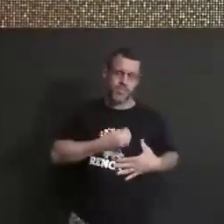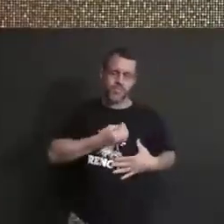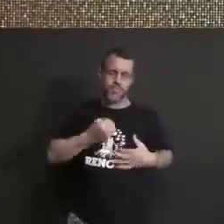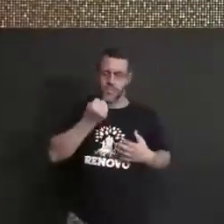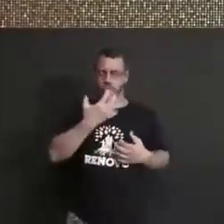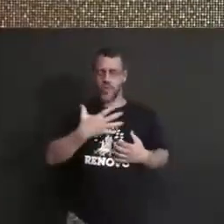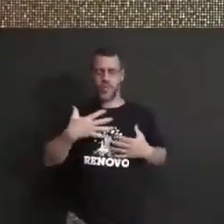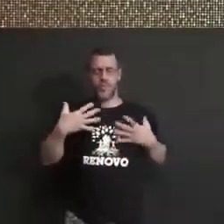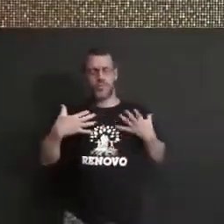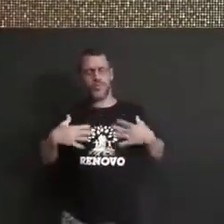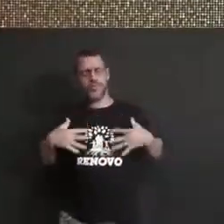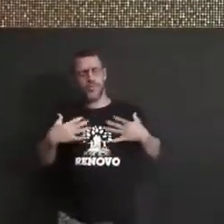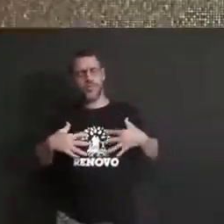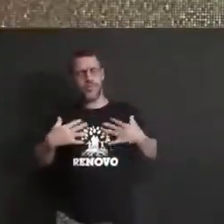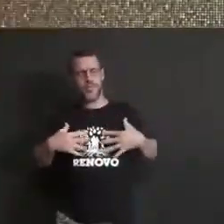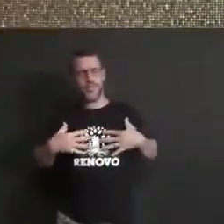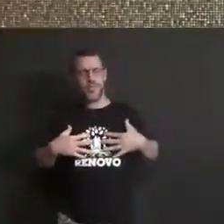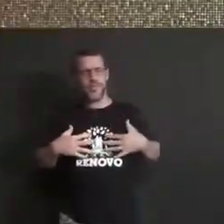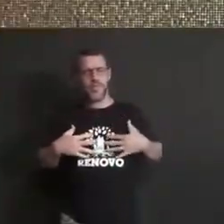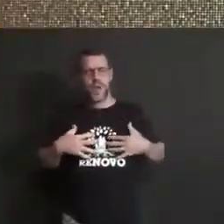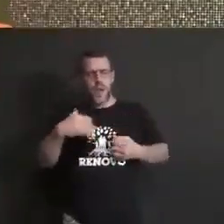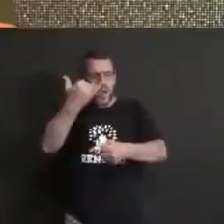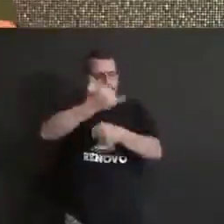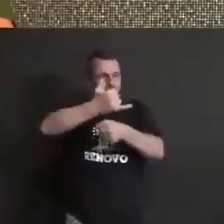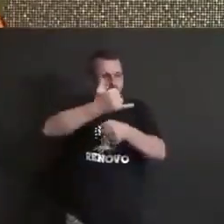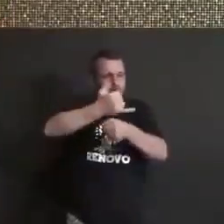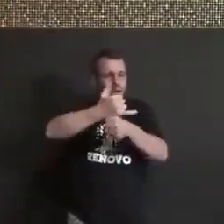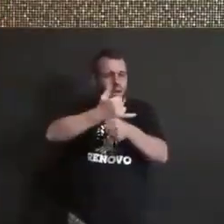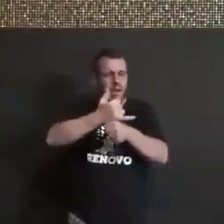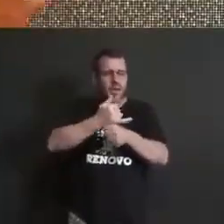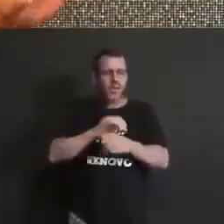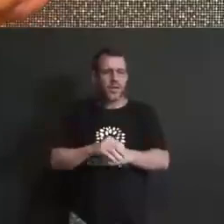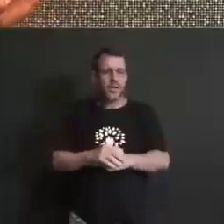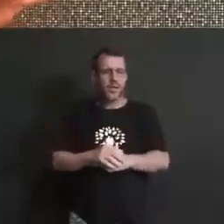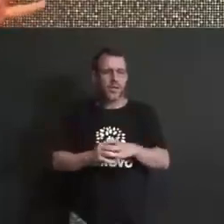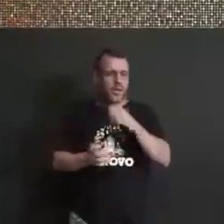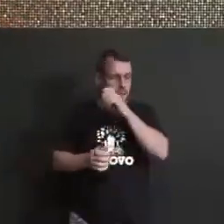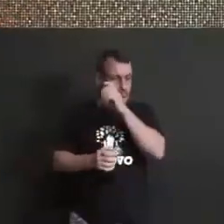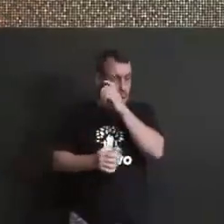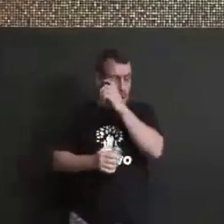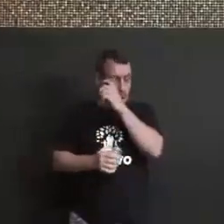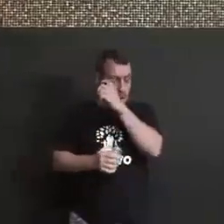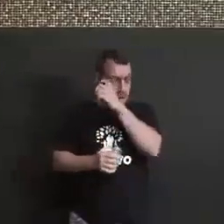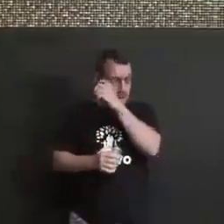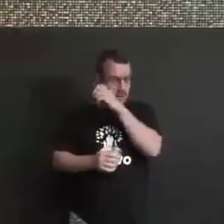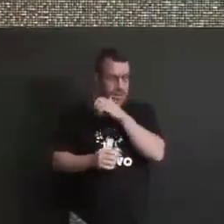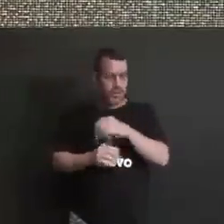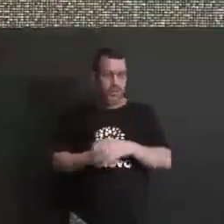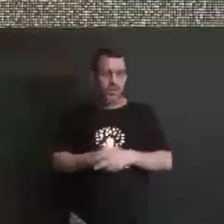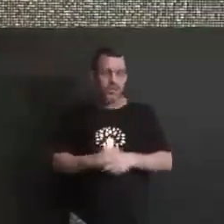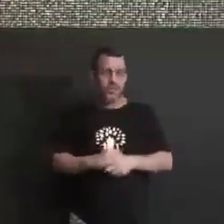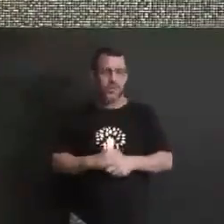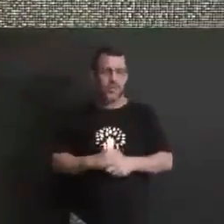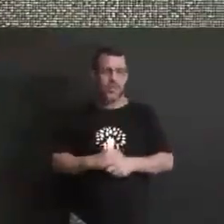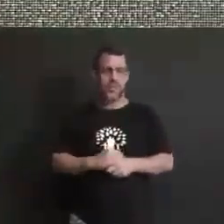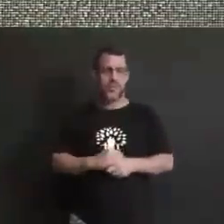Foi criado ali, era um general, estava bem na fita.